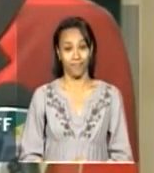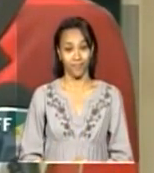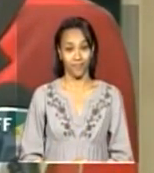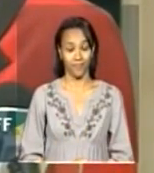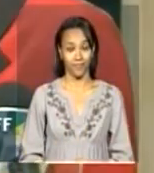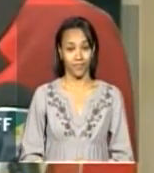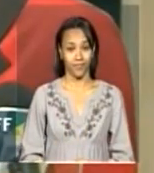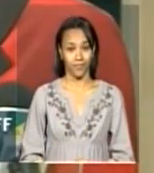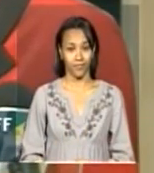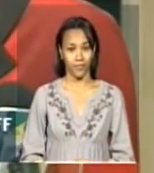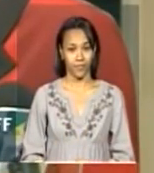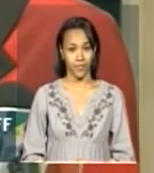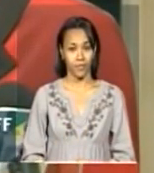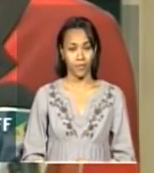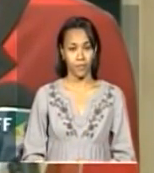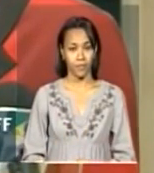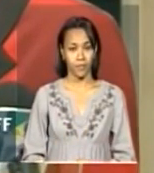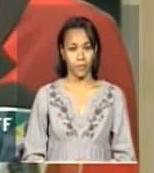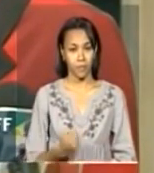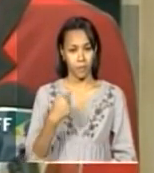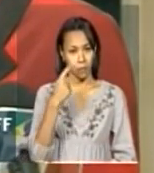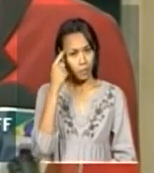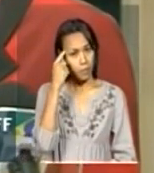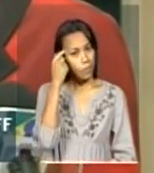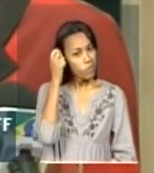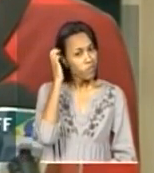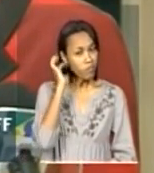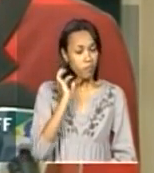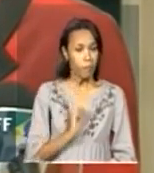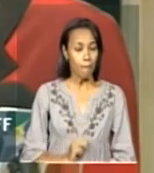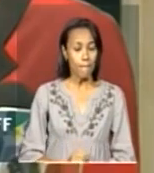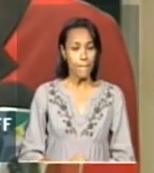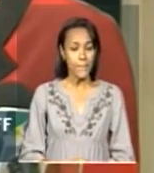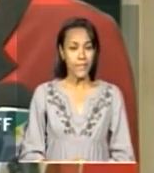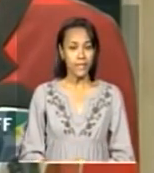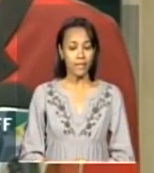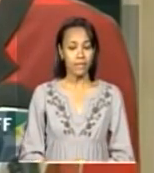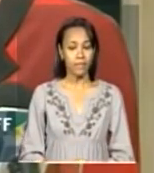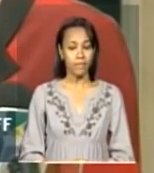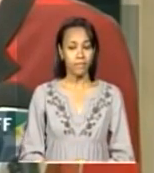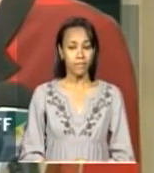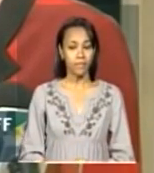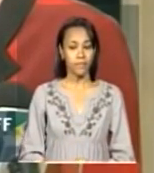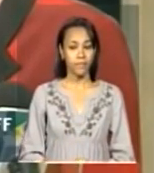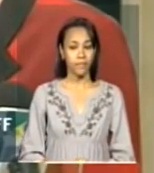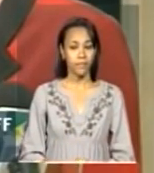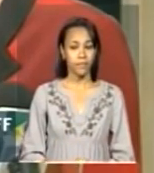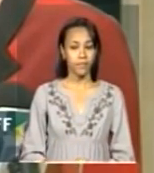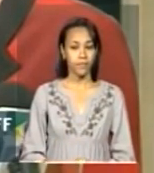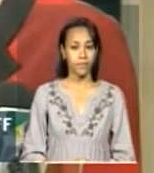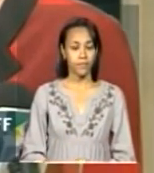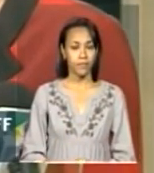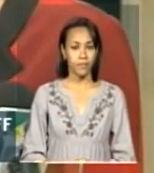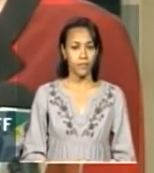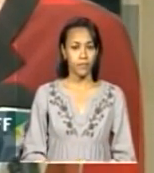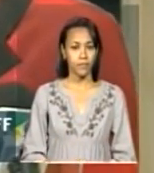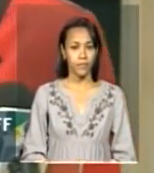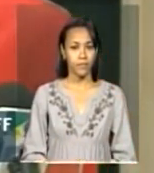senhora espera do desempenho dos atletas brasileiros. Que tipo de mensagem a senhora vai levar para eles hoje? E uma pergunta pessoal, tem algum esporte que a senhora particularmente gosta de acompanhar